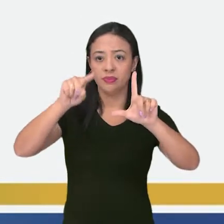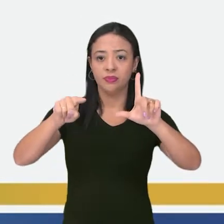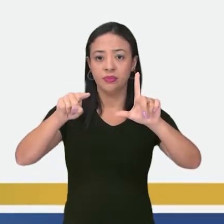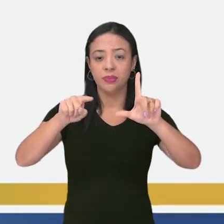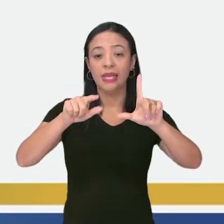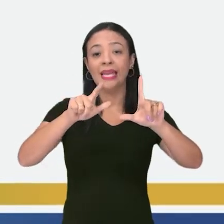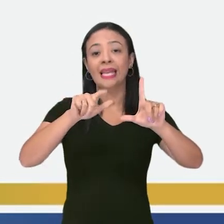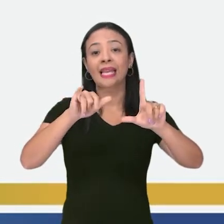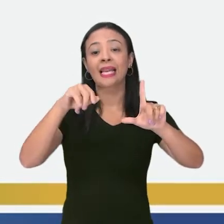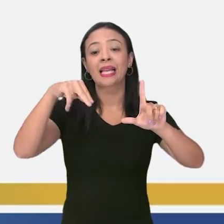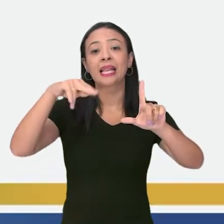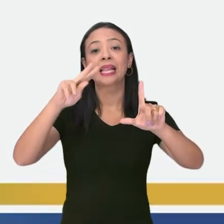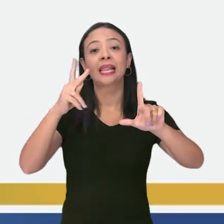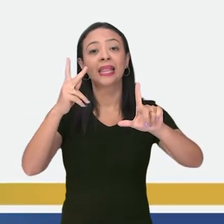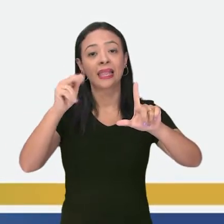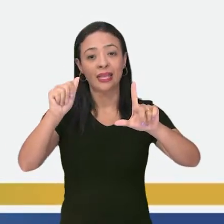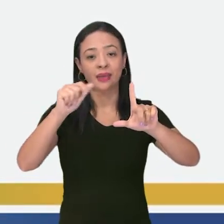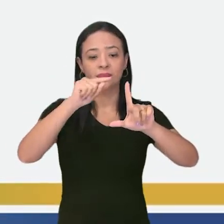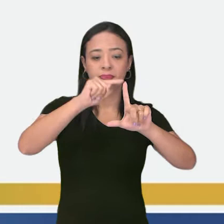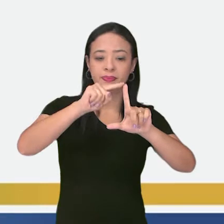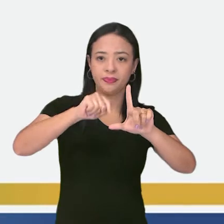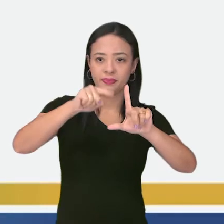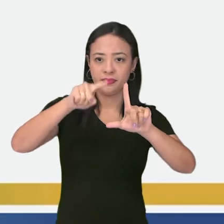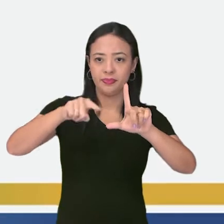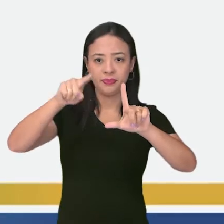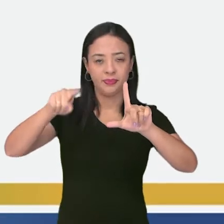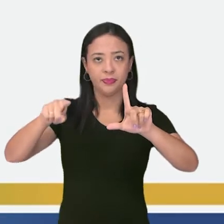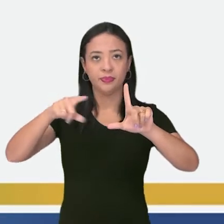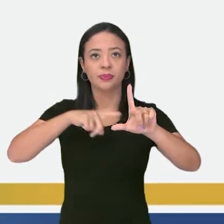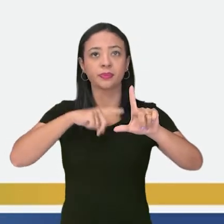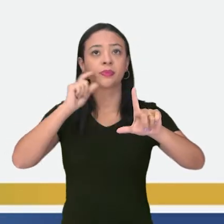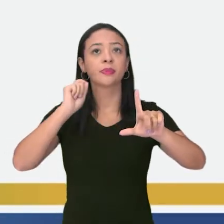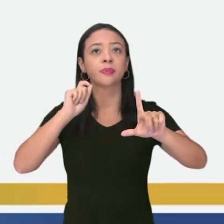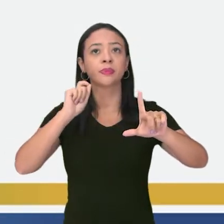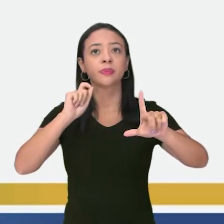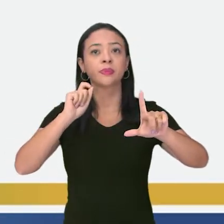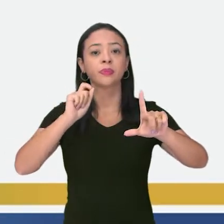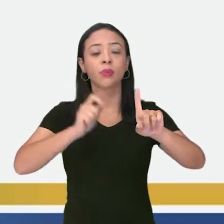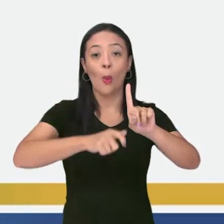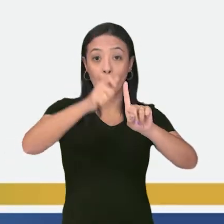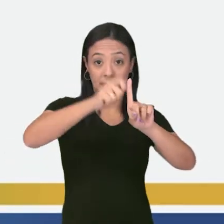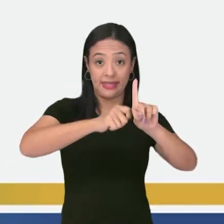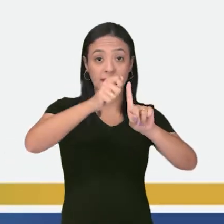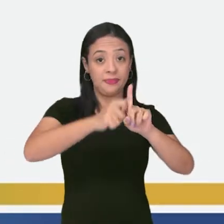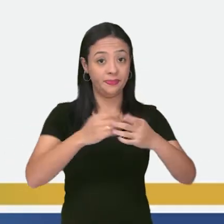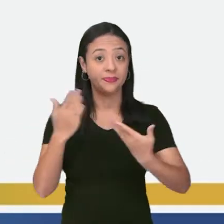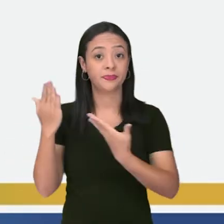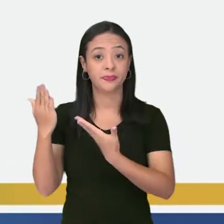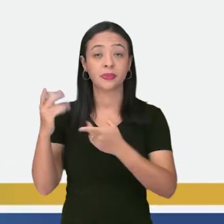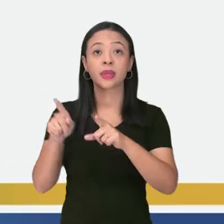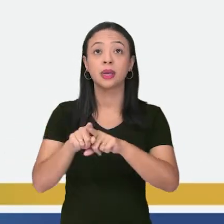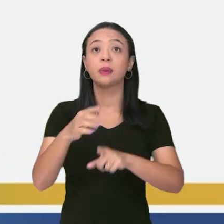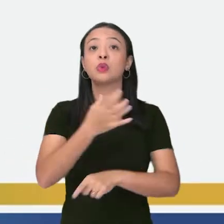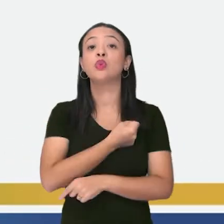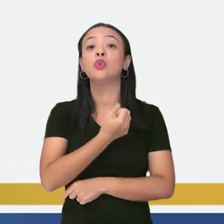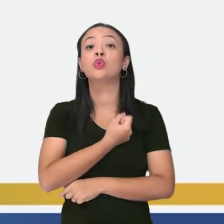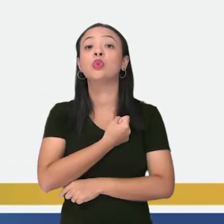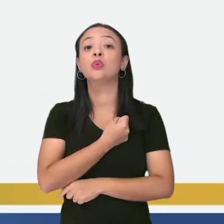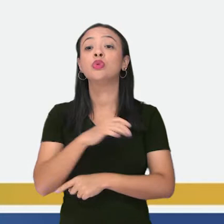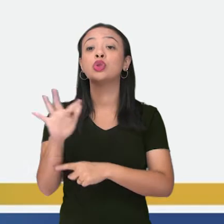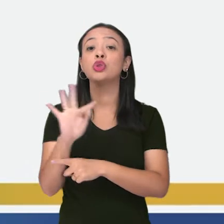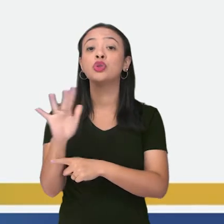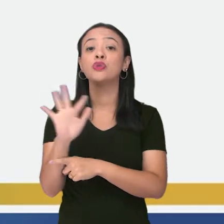linha ou gráfico de segmentos. Nós temos aí os meses e o número de